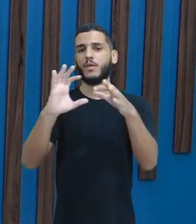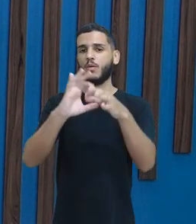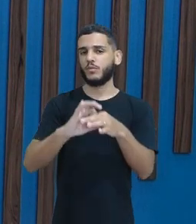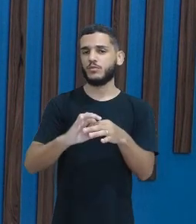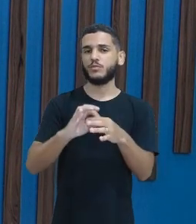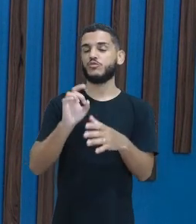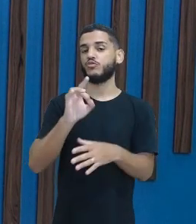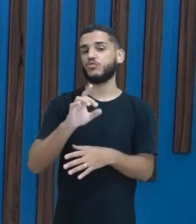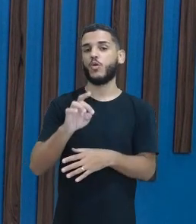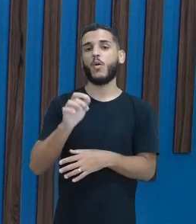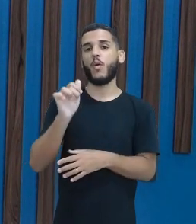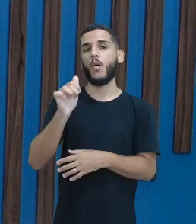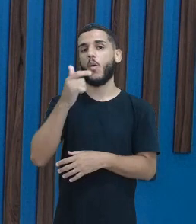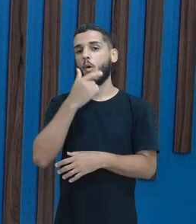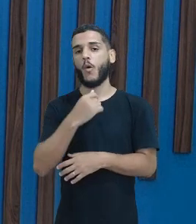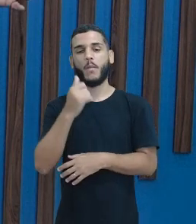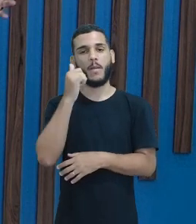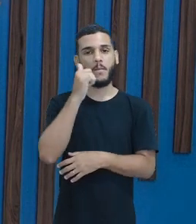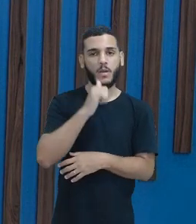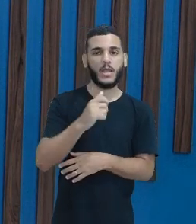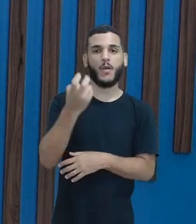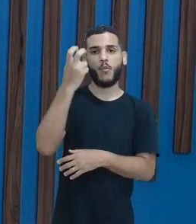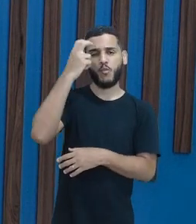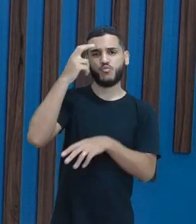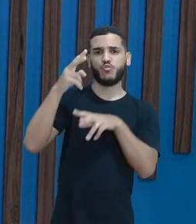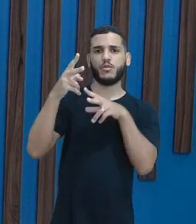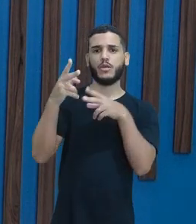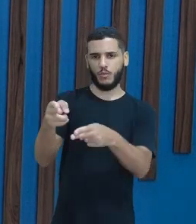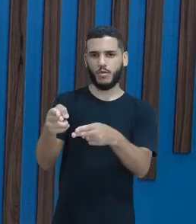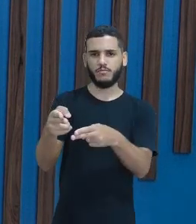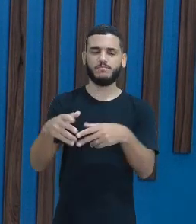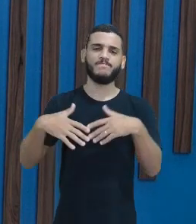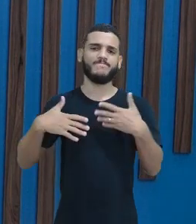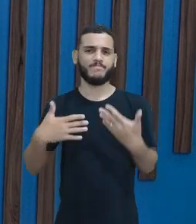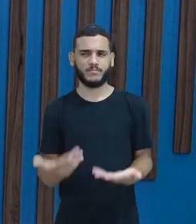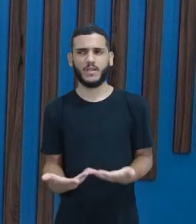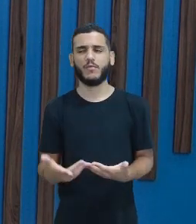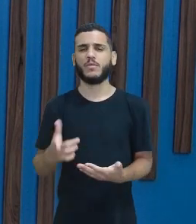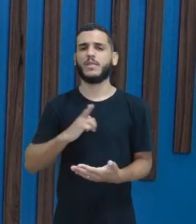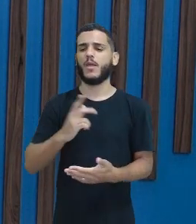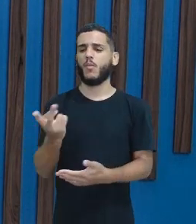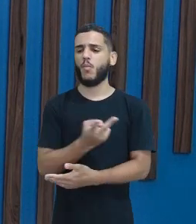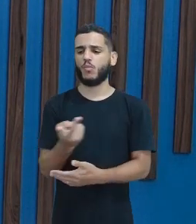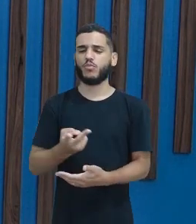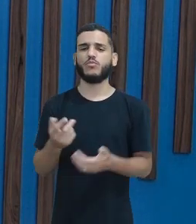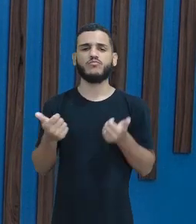e eles levam juntos essa função.